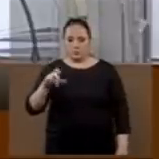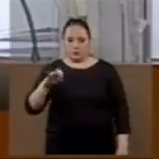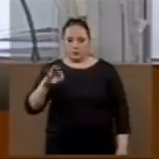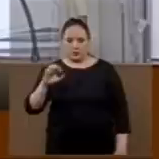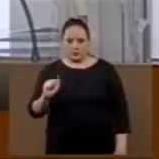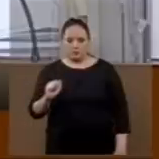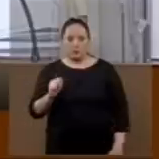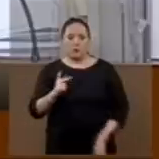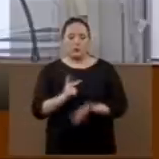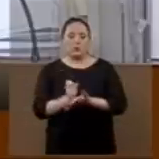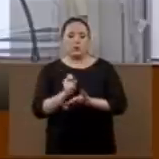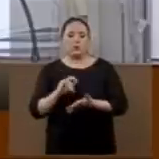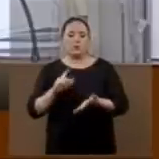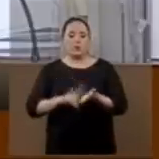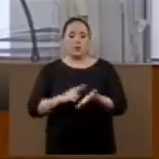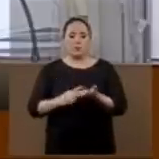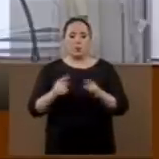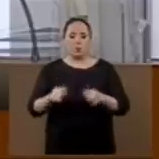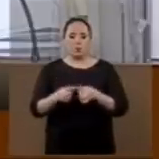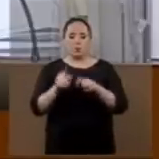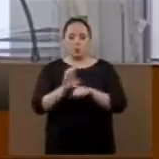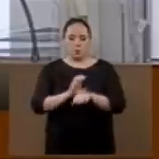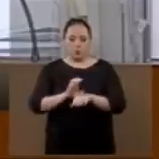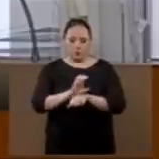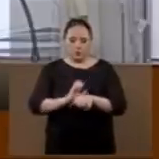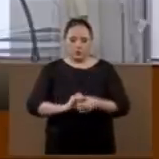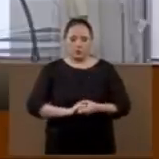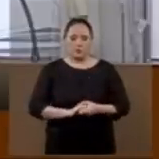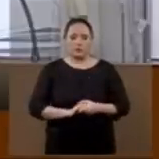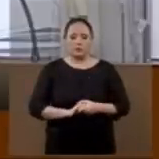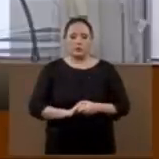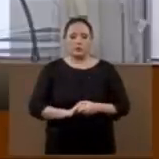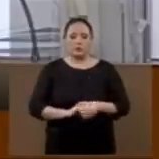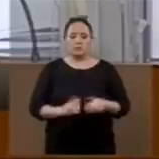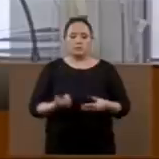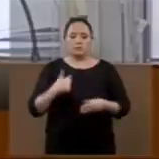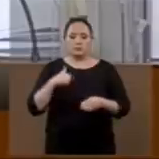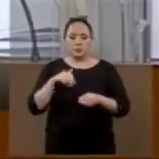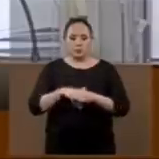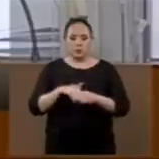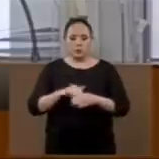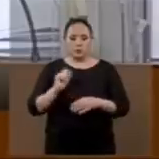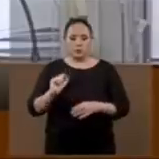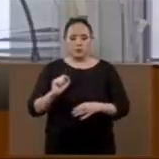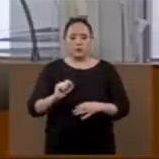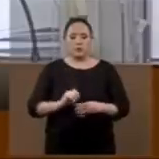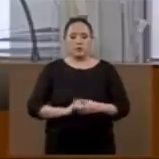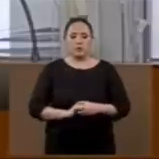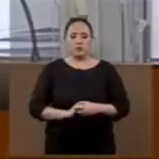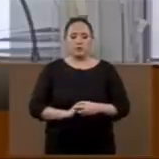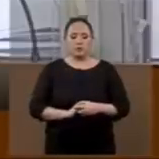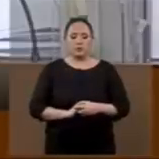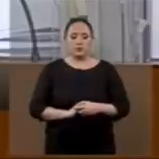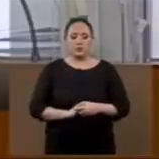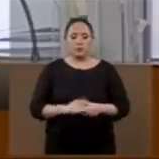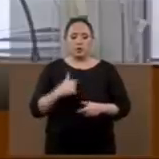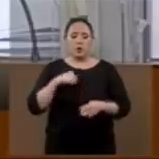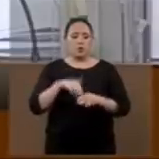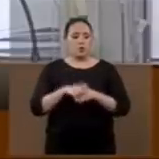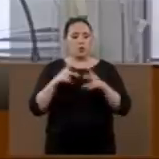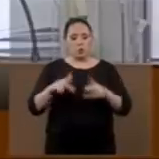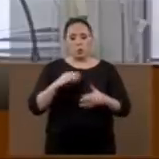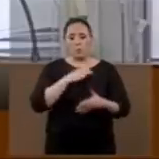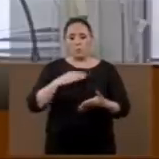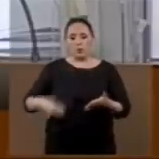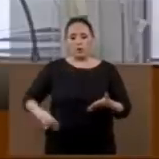adotada a interpretação conforme. E, por isso, voto no sentido de acompanhar o ministro